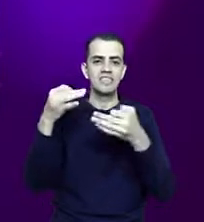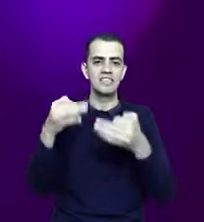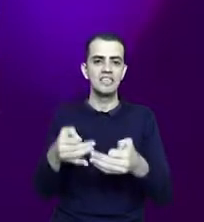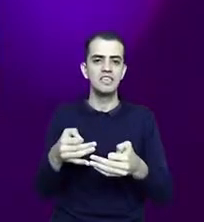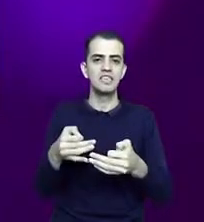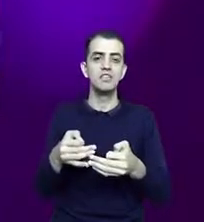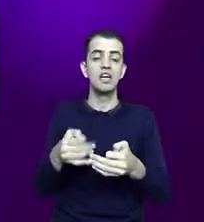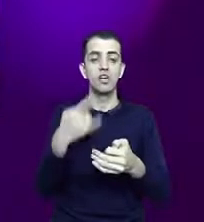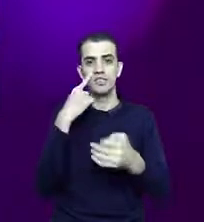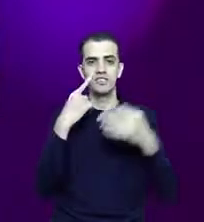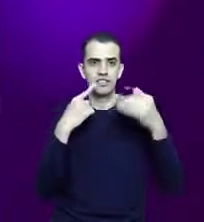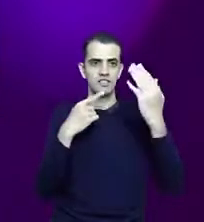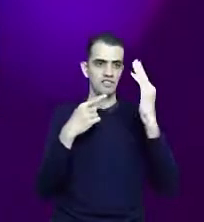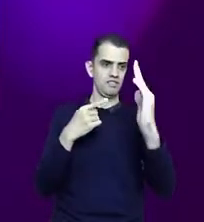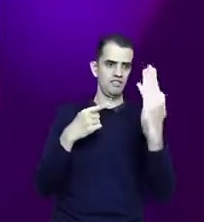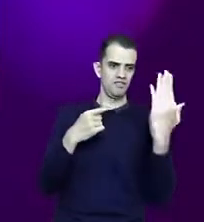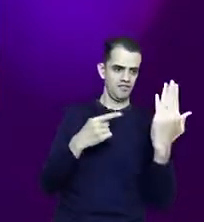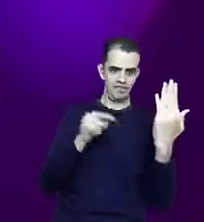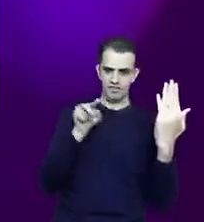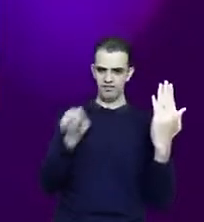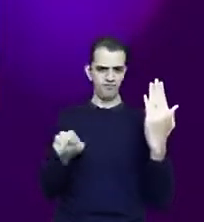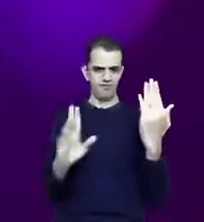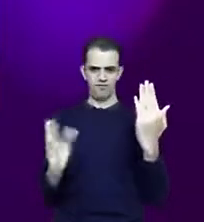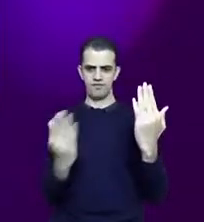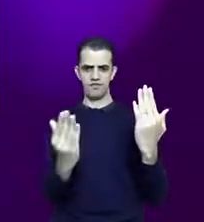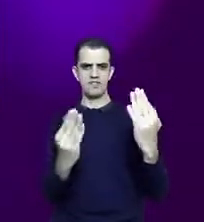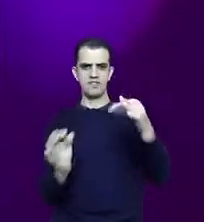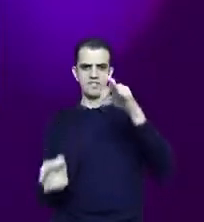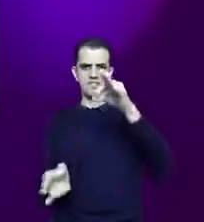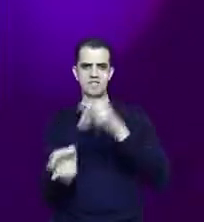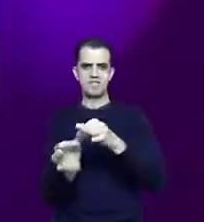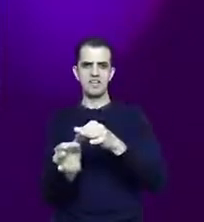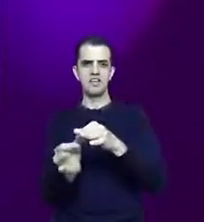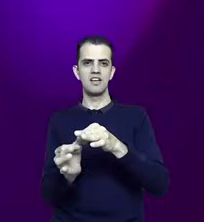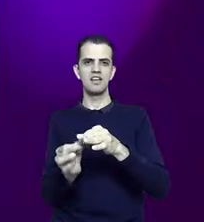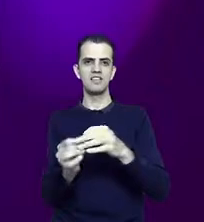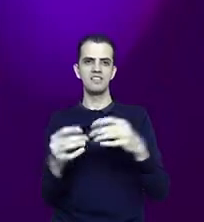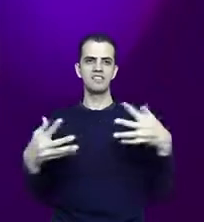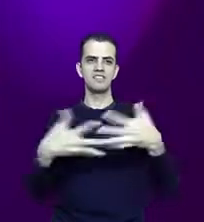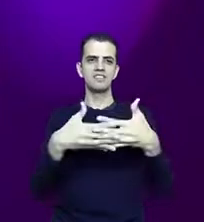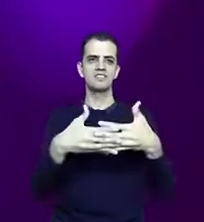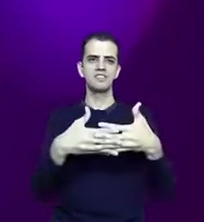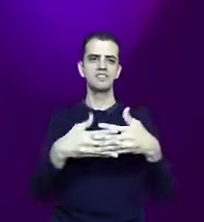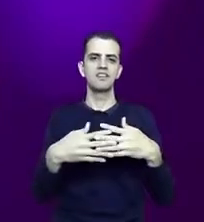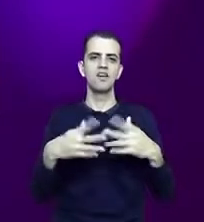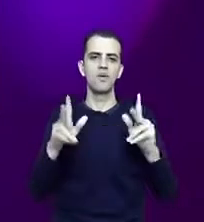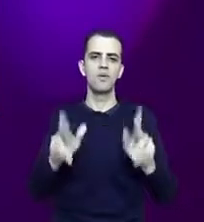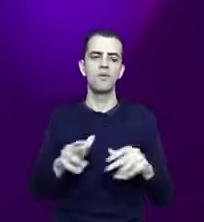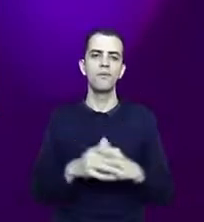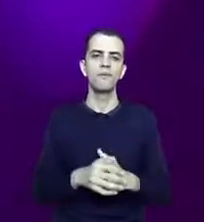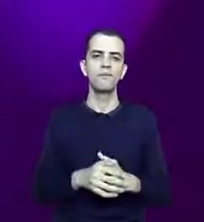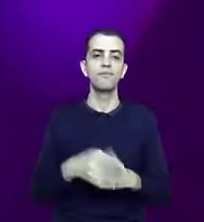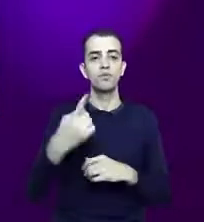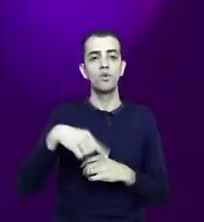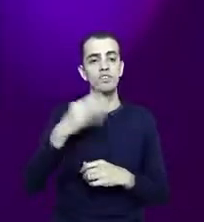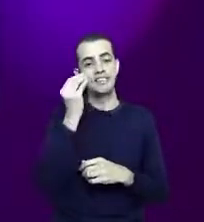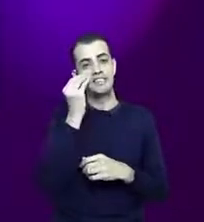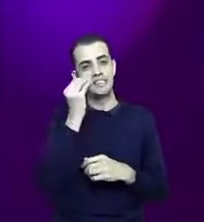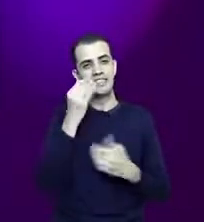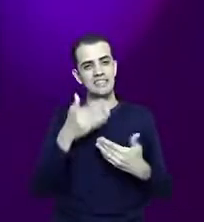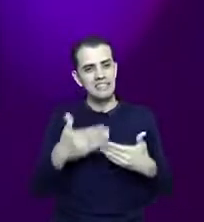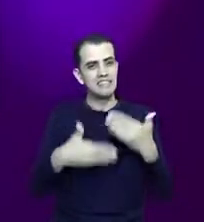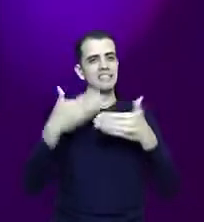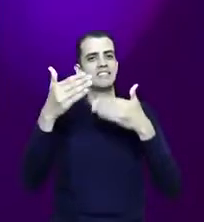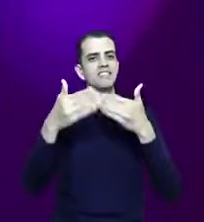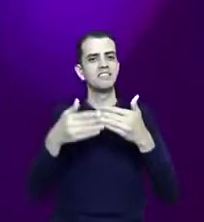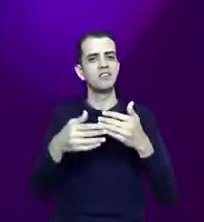match desse posicionamento do fio junto com o modelo anatômico. O recurso posterior a esse, que é uma coisa que a gente está tentando desenvolver, é